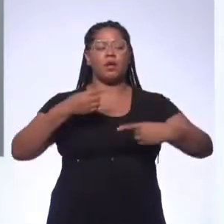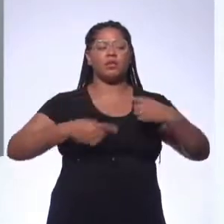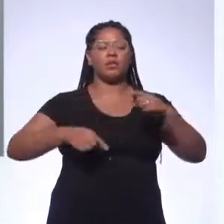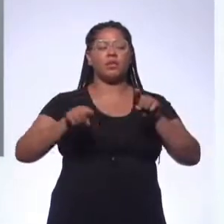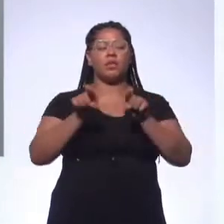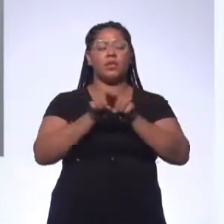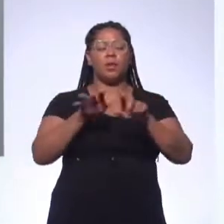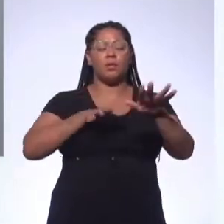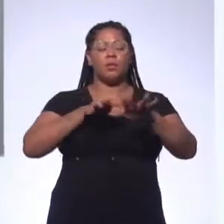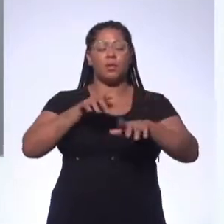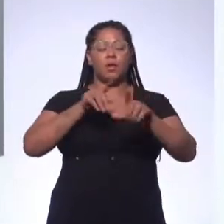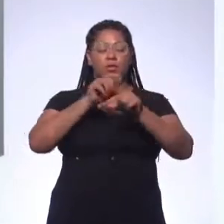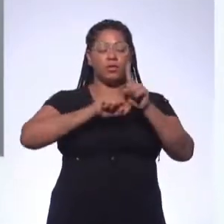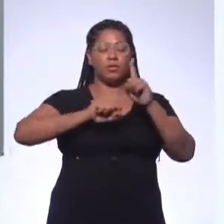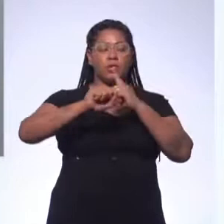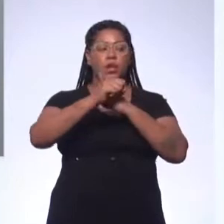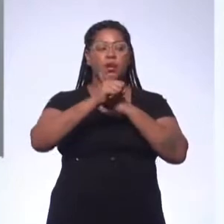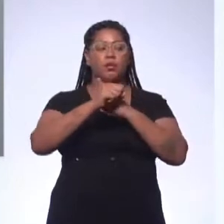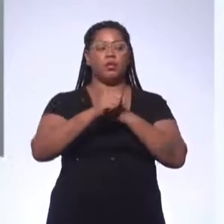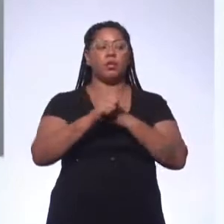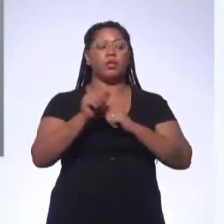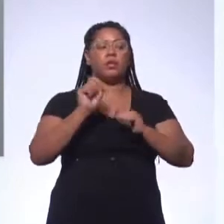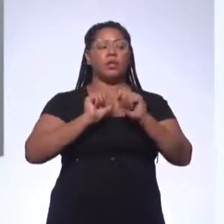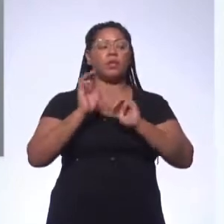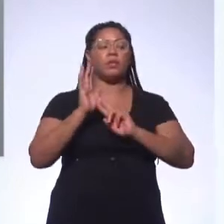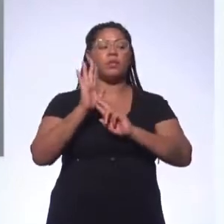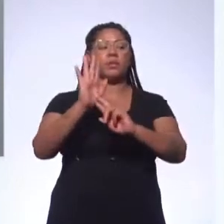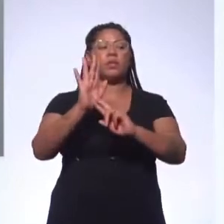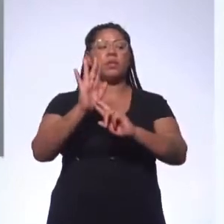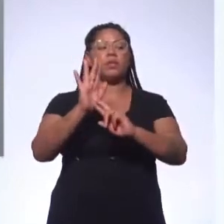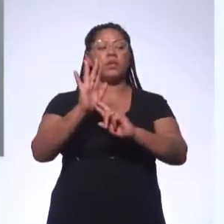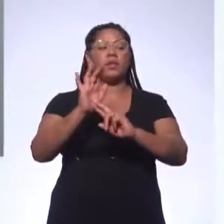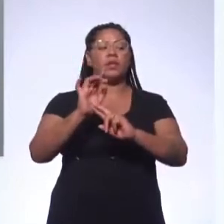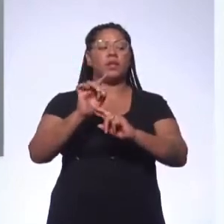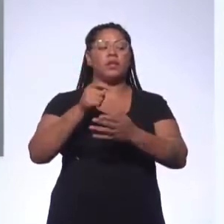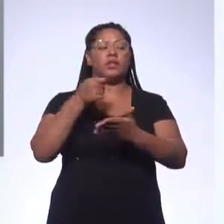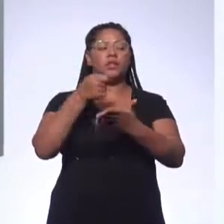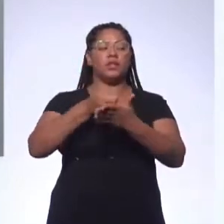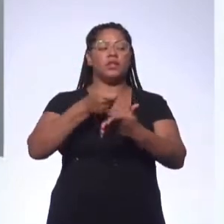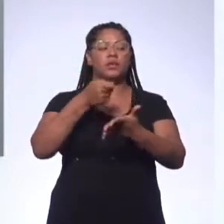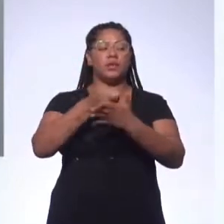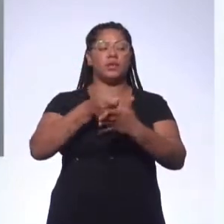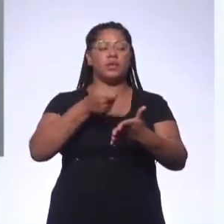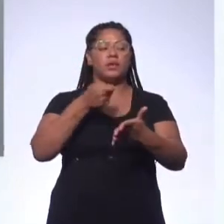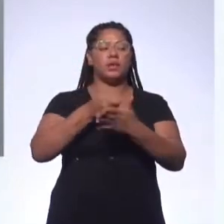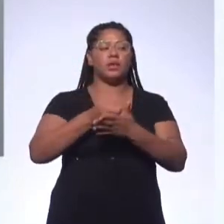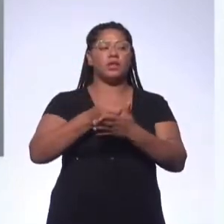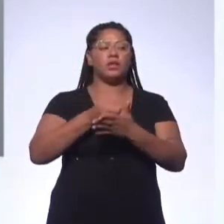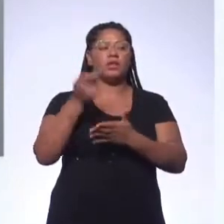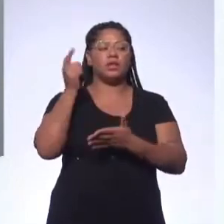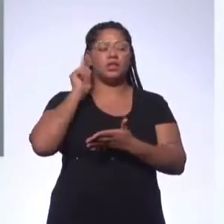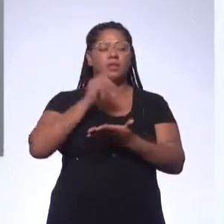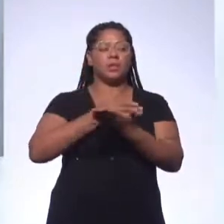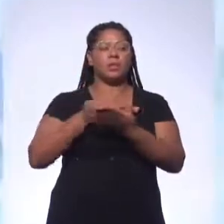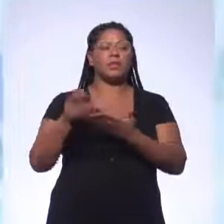social, que por todavia indicava que a ditadura civil-militar havia começado no